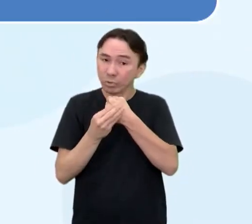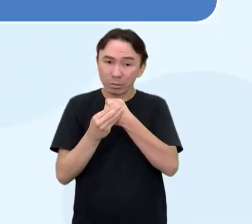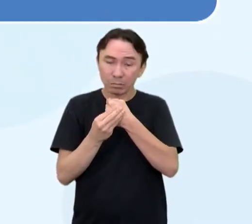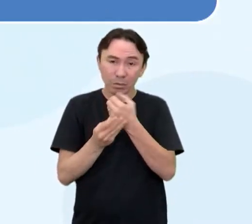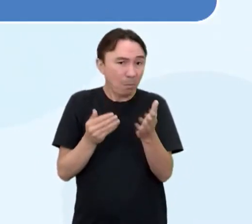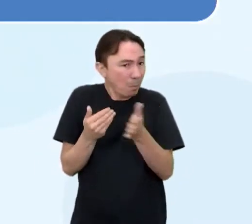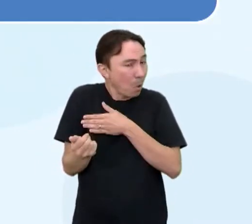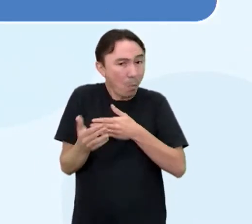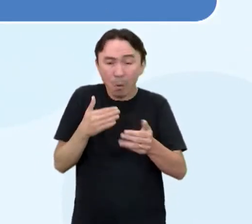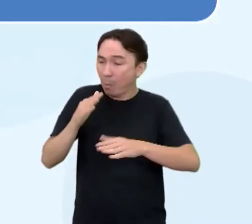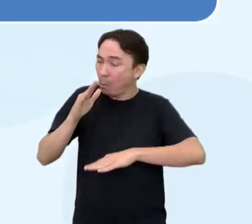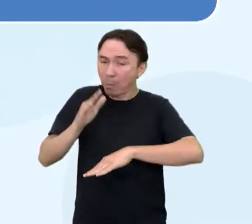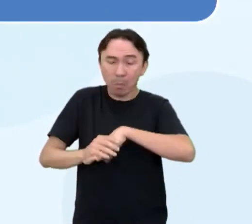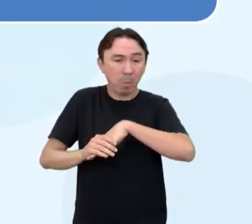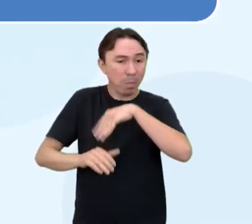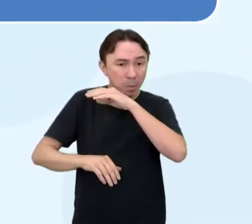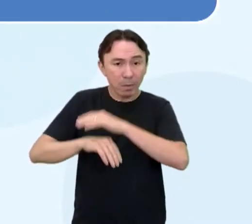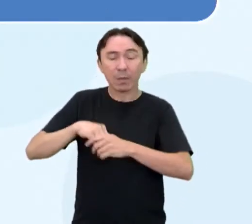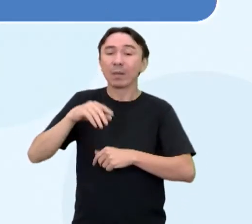prática